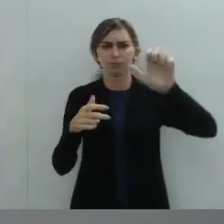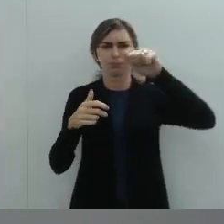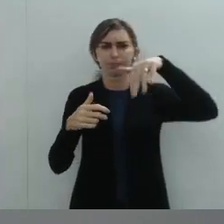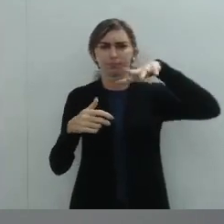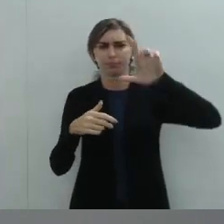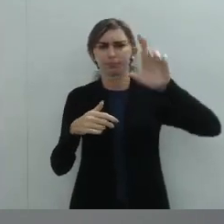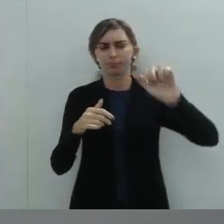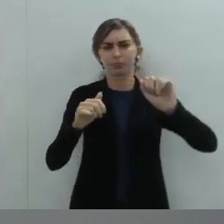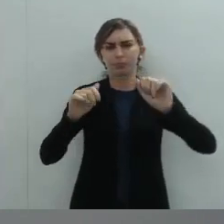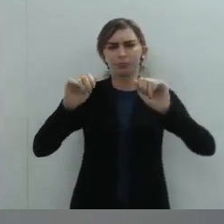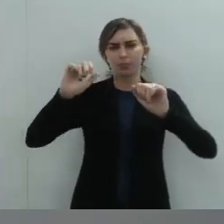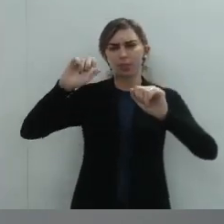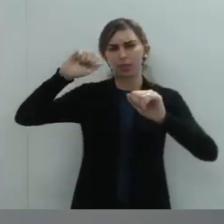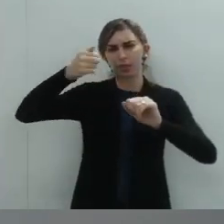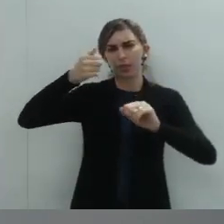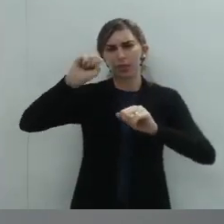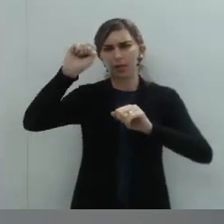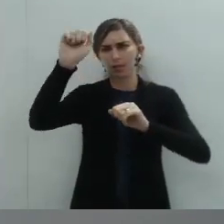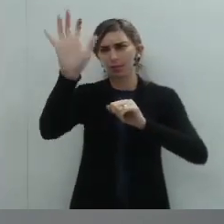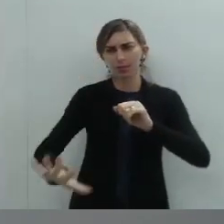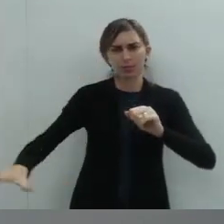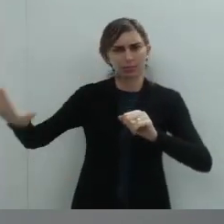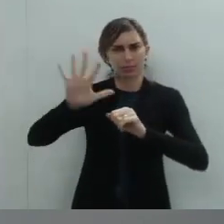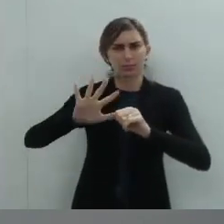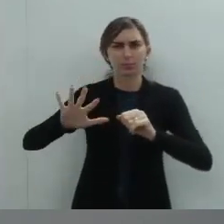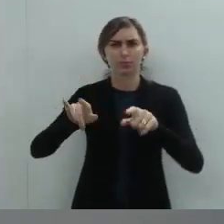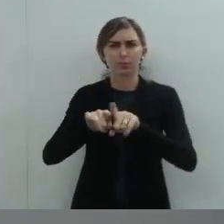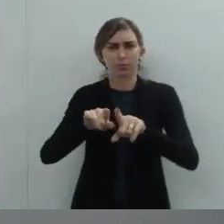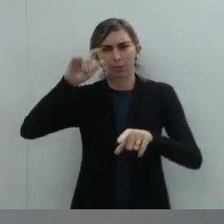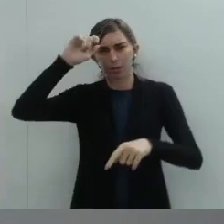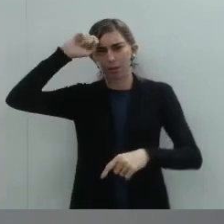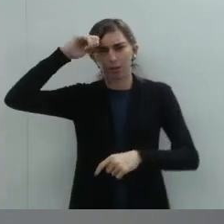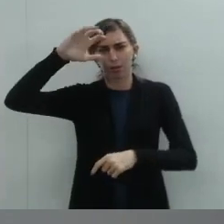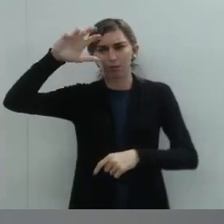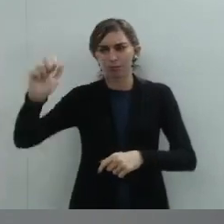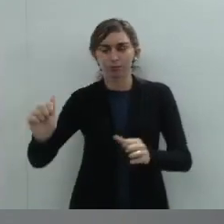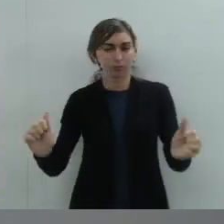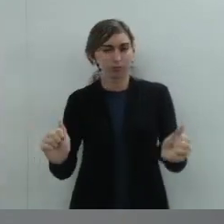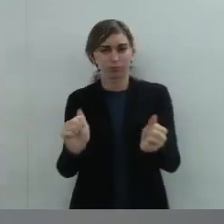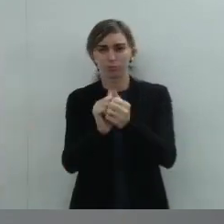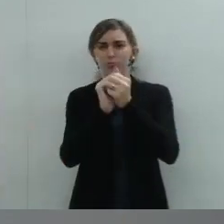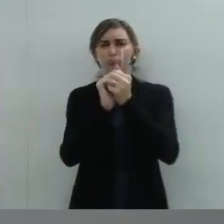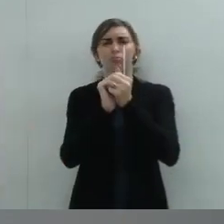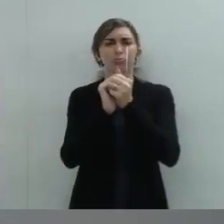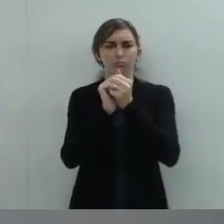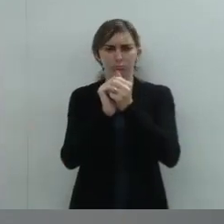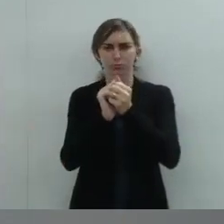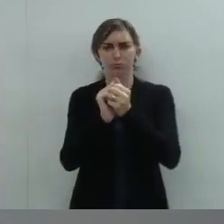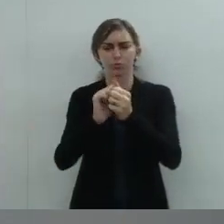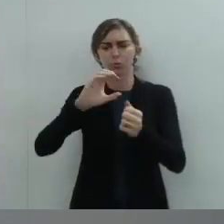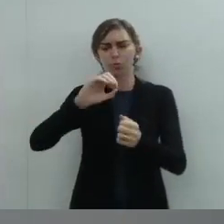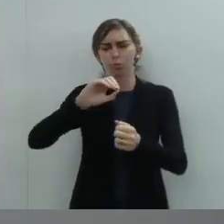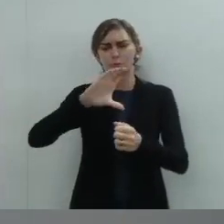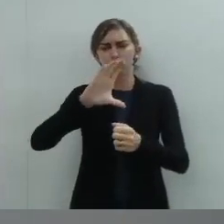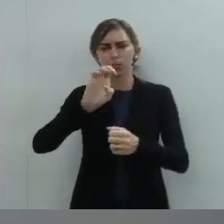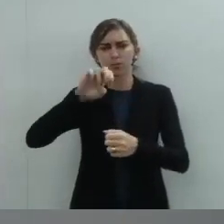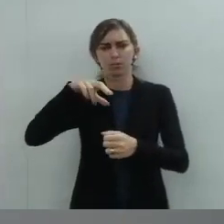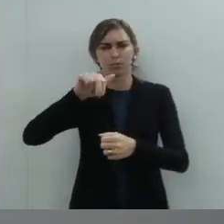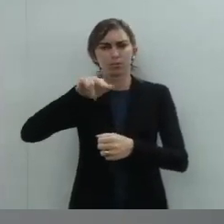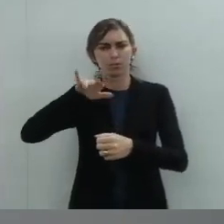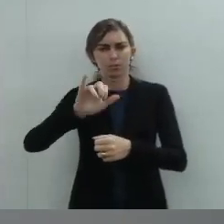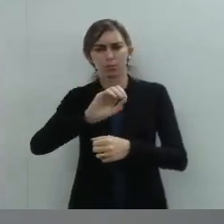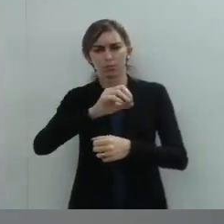continente asiático e ela invade também o africano junto com a Oceania. Então